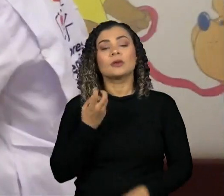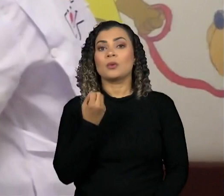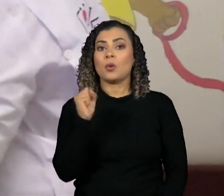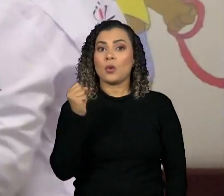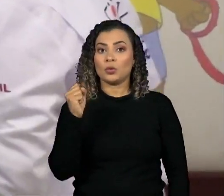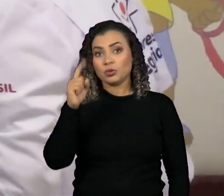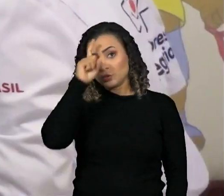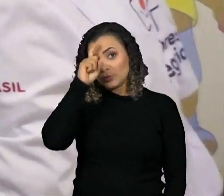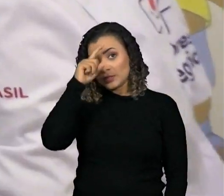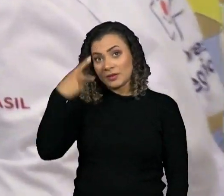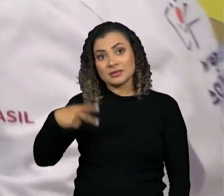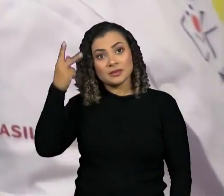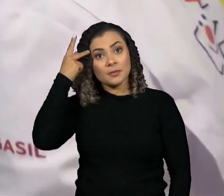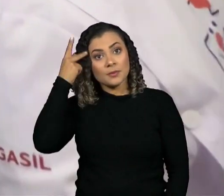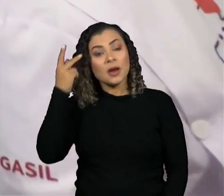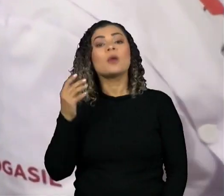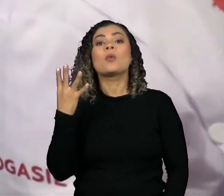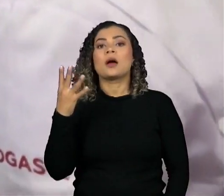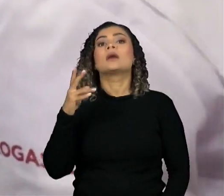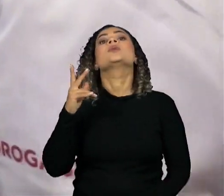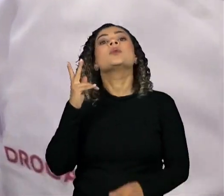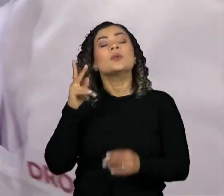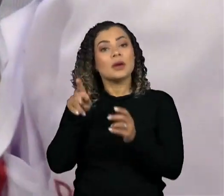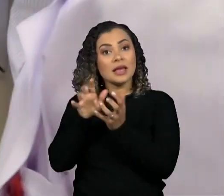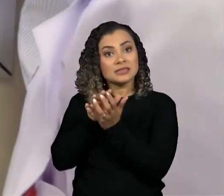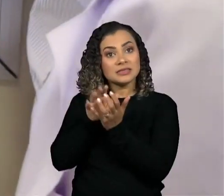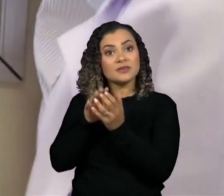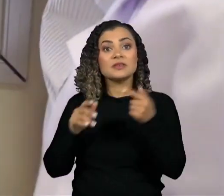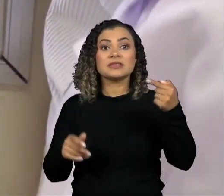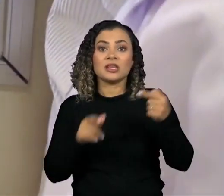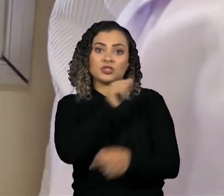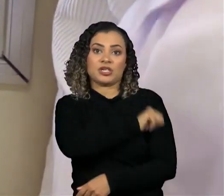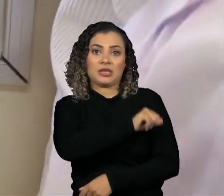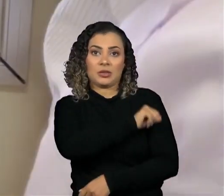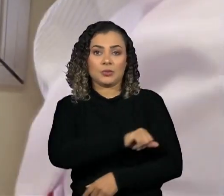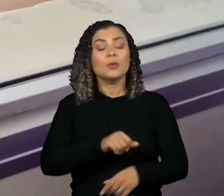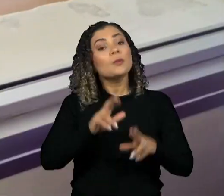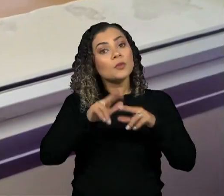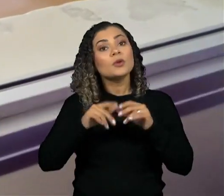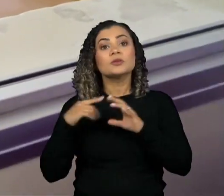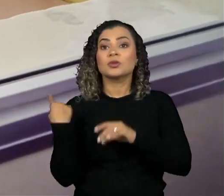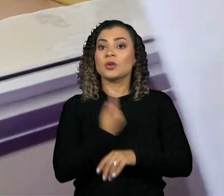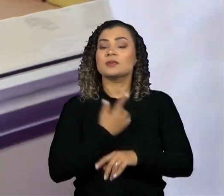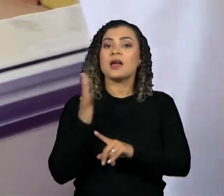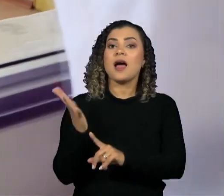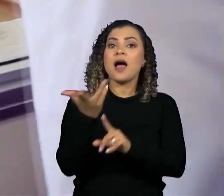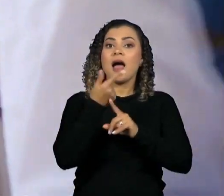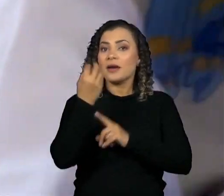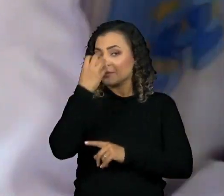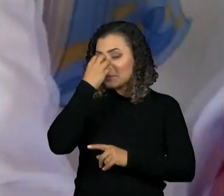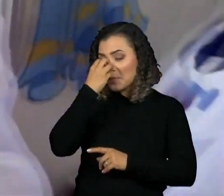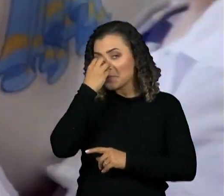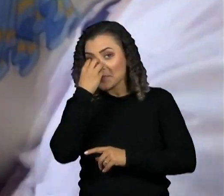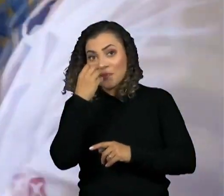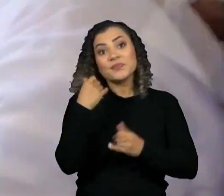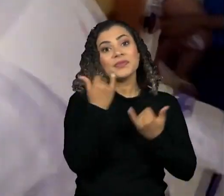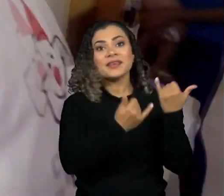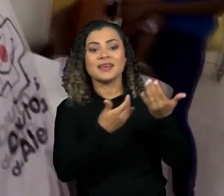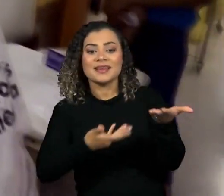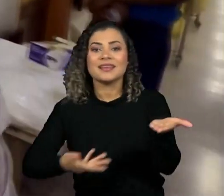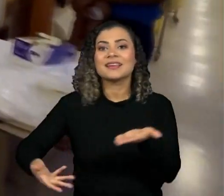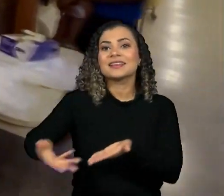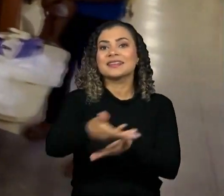no Recife e 7 no Rio de Janeiro. Com a arte do palhaço, a gente tenta transformar esse ambiente para que a